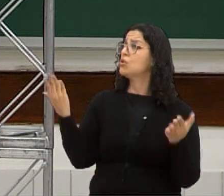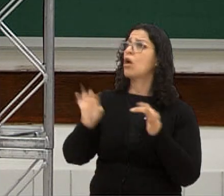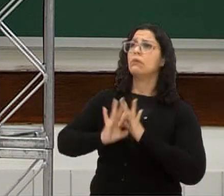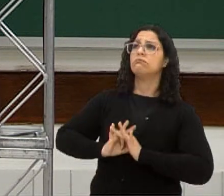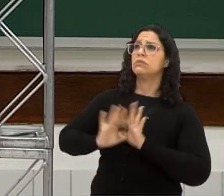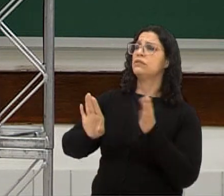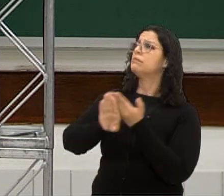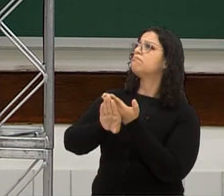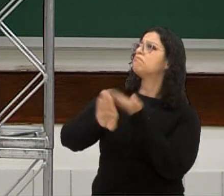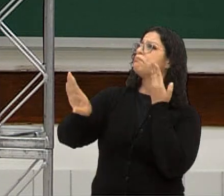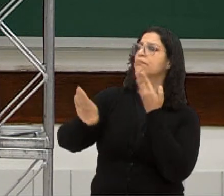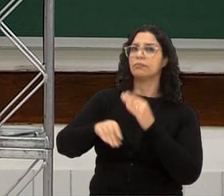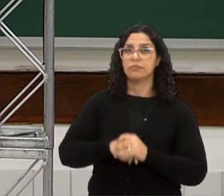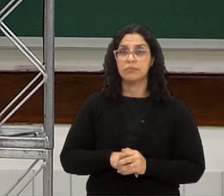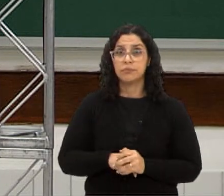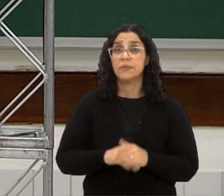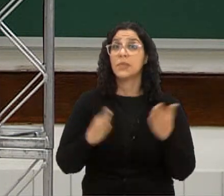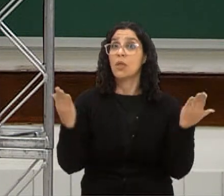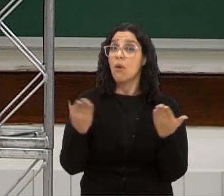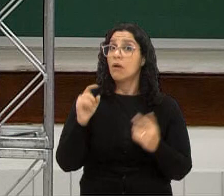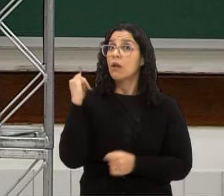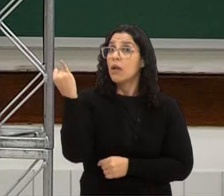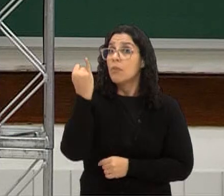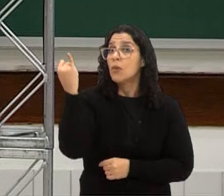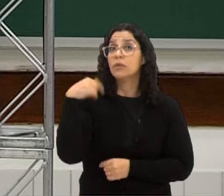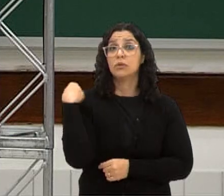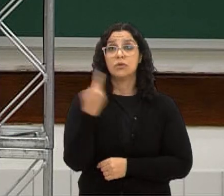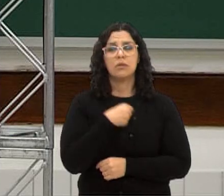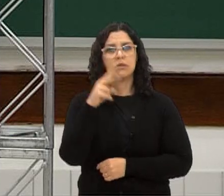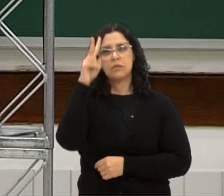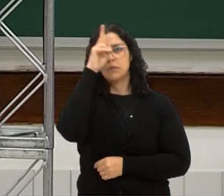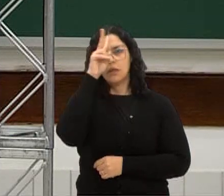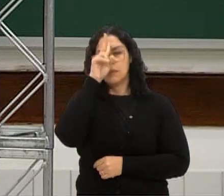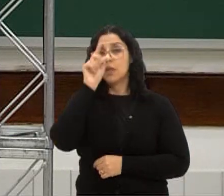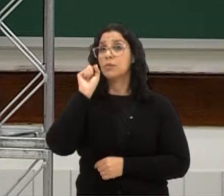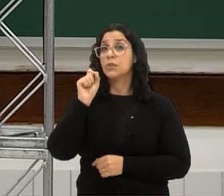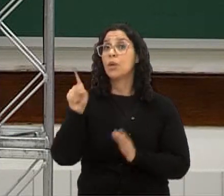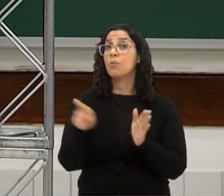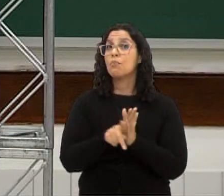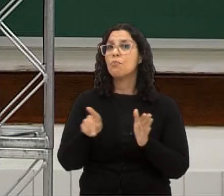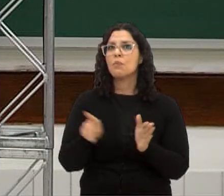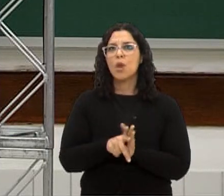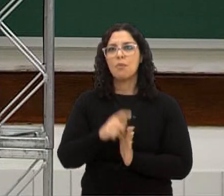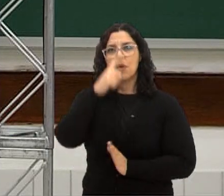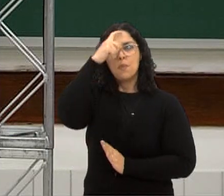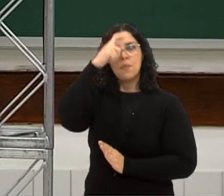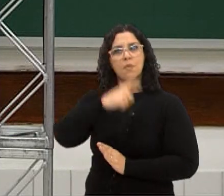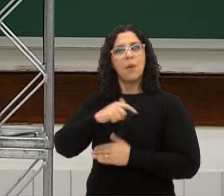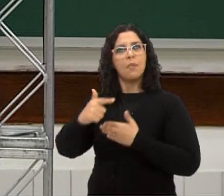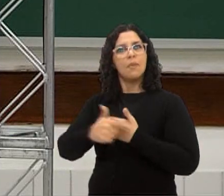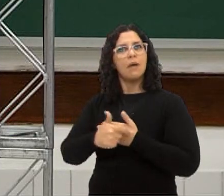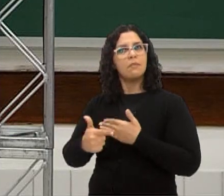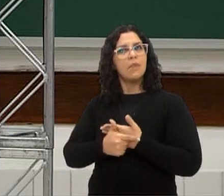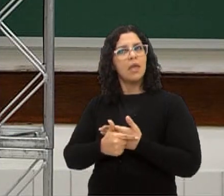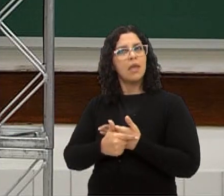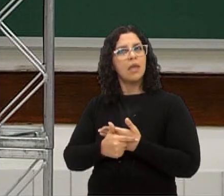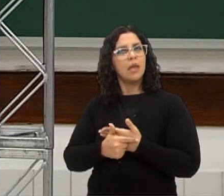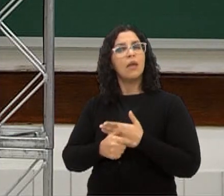de Portugal. Aqui é importante nós destacarmos o protagonismo, a